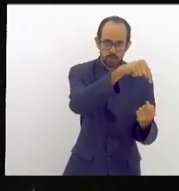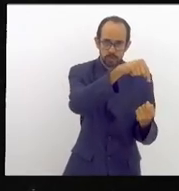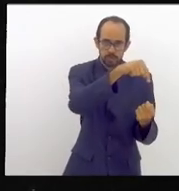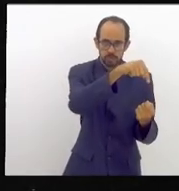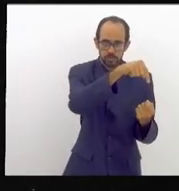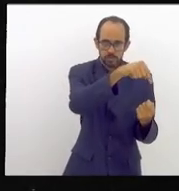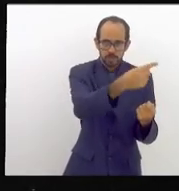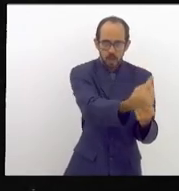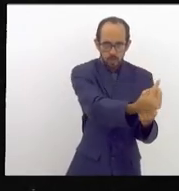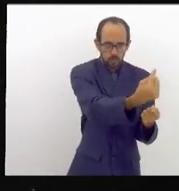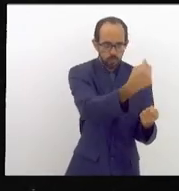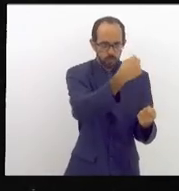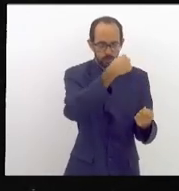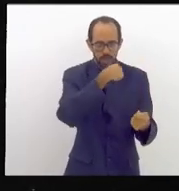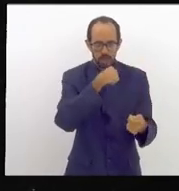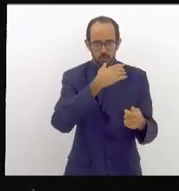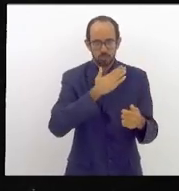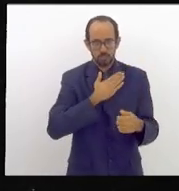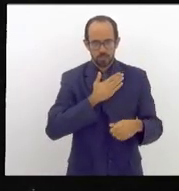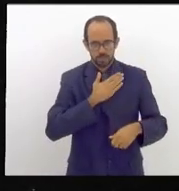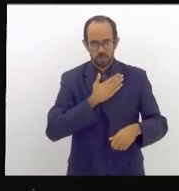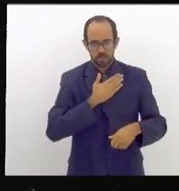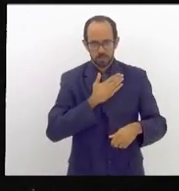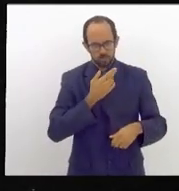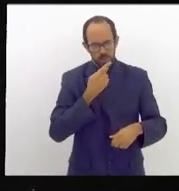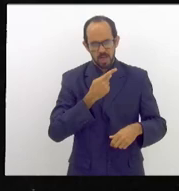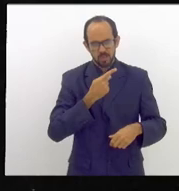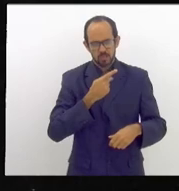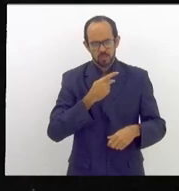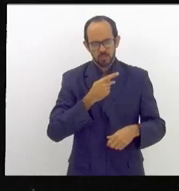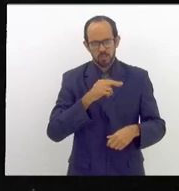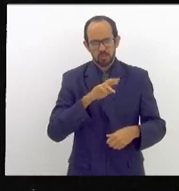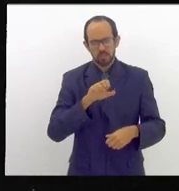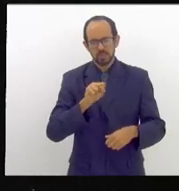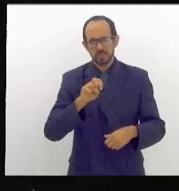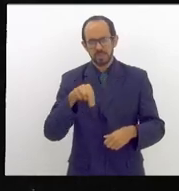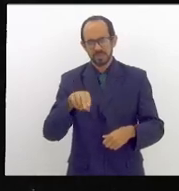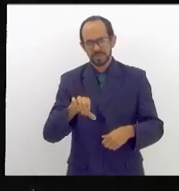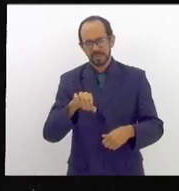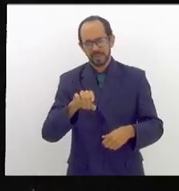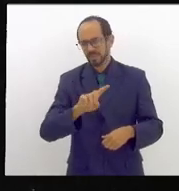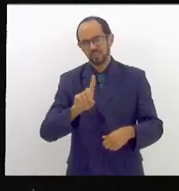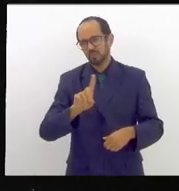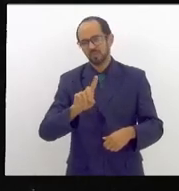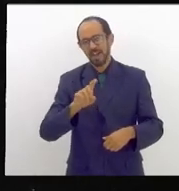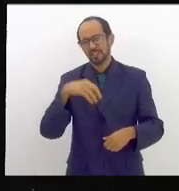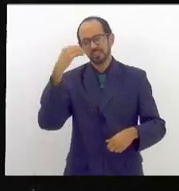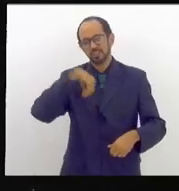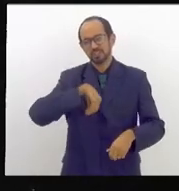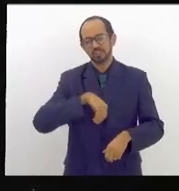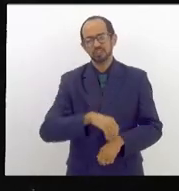chegaram até a mim e disseram Rosane nós não vamos desistir